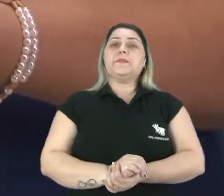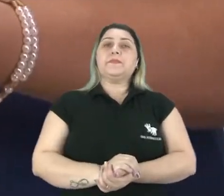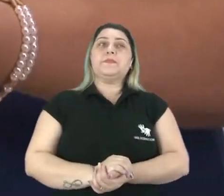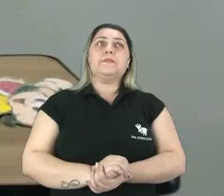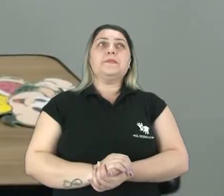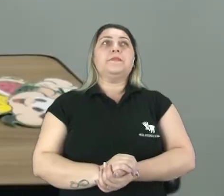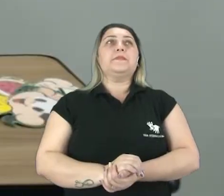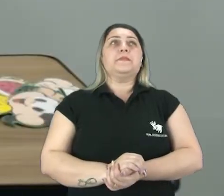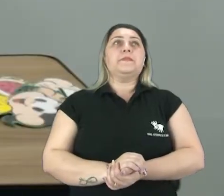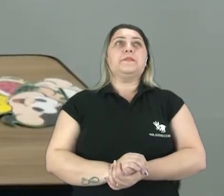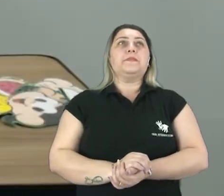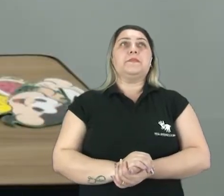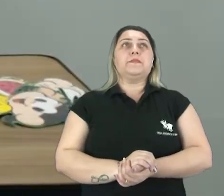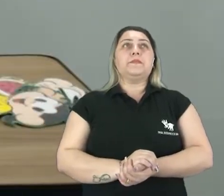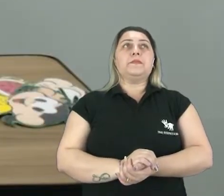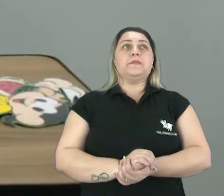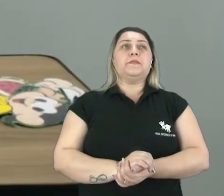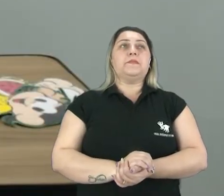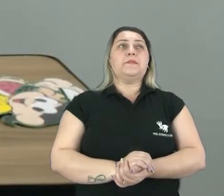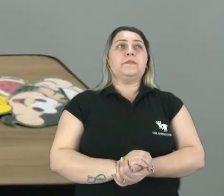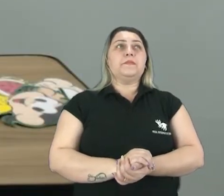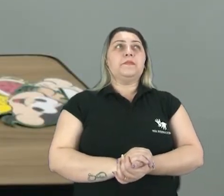da história.